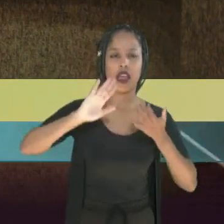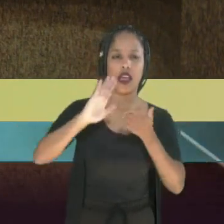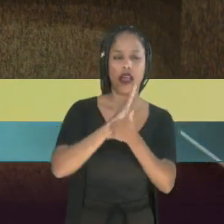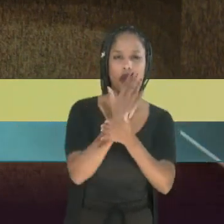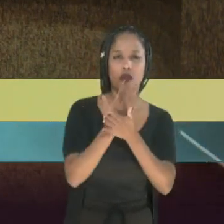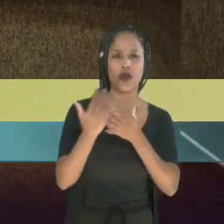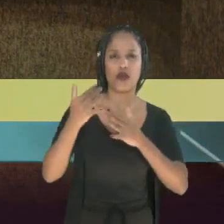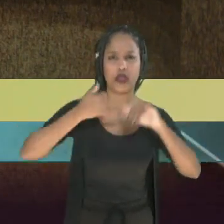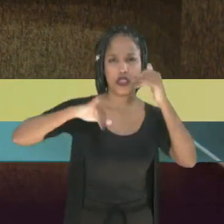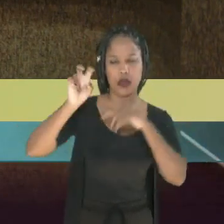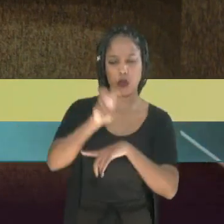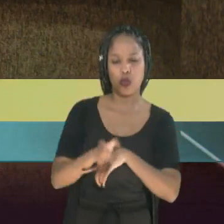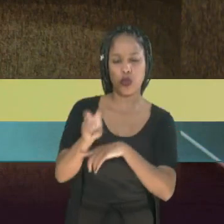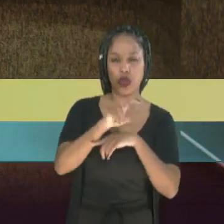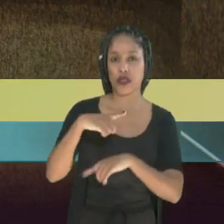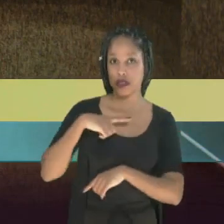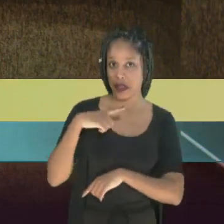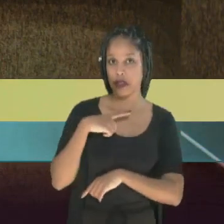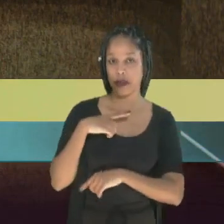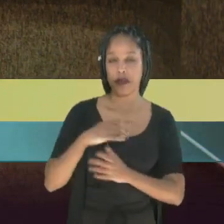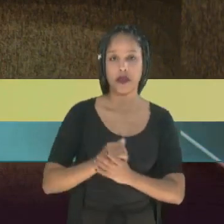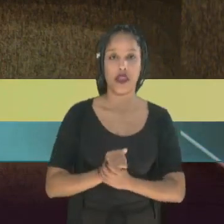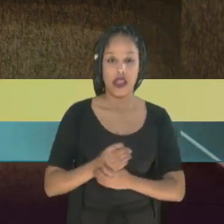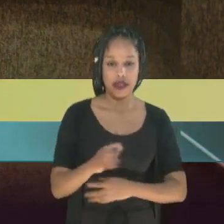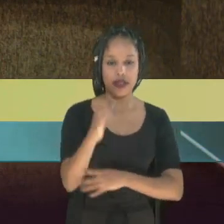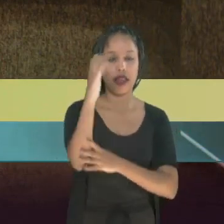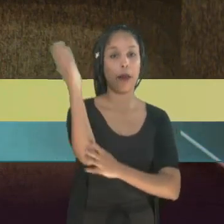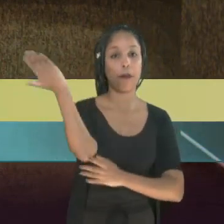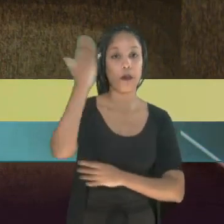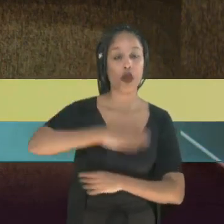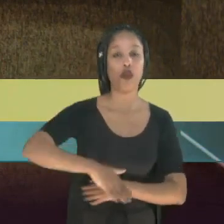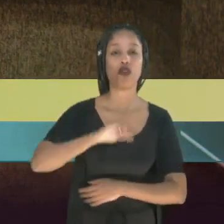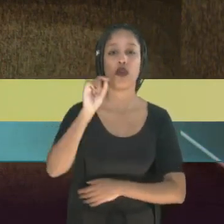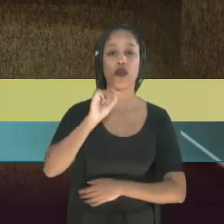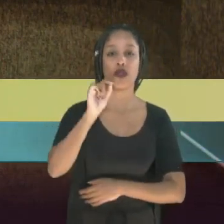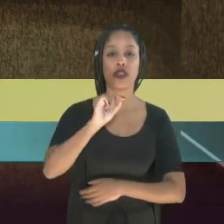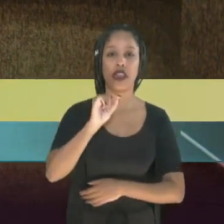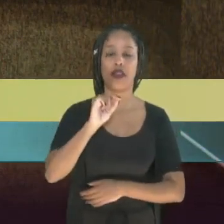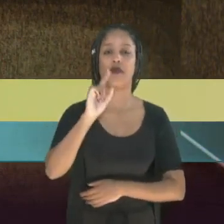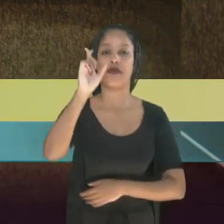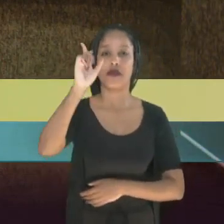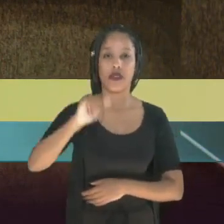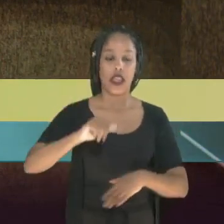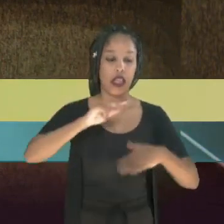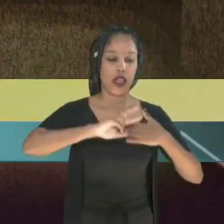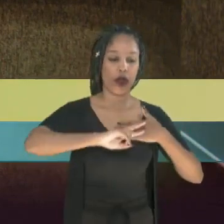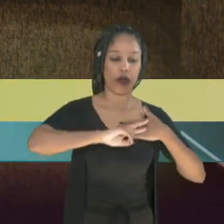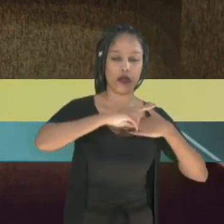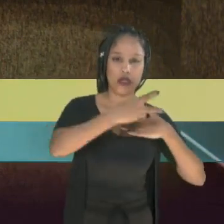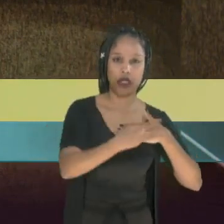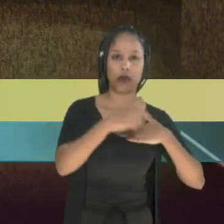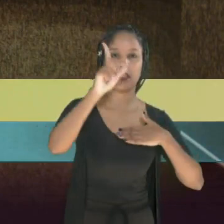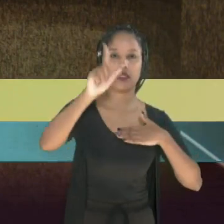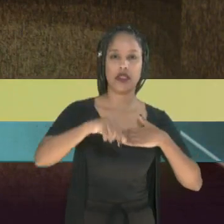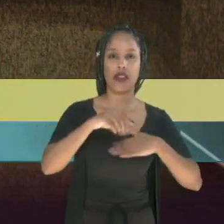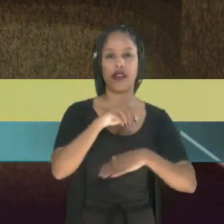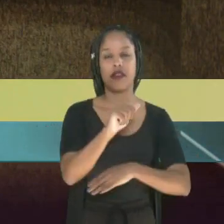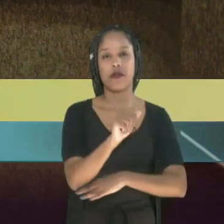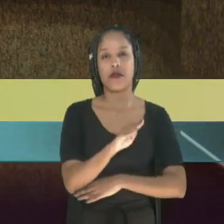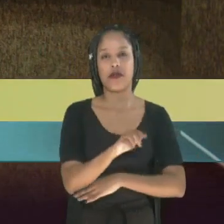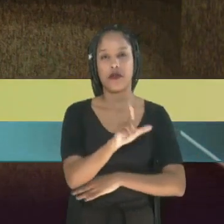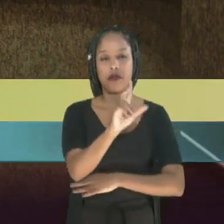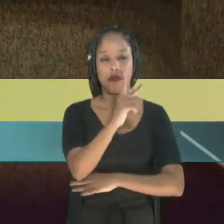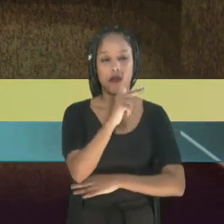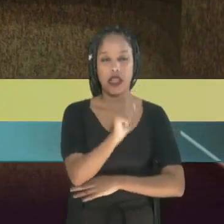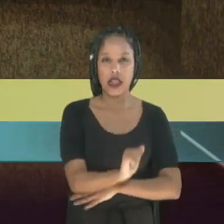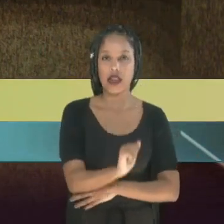agrotóxicos, que foi comprovado pela ciência que o causador da mortalidade das abelhas no mundo, no Brasil e aqui em